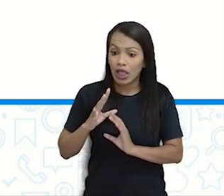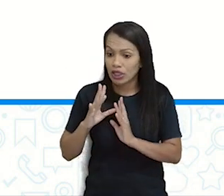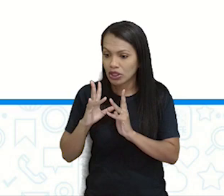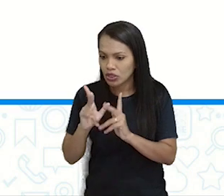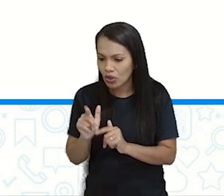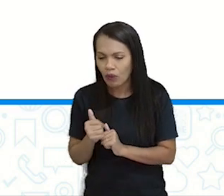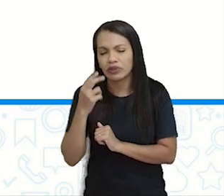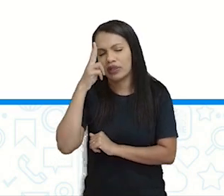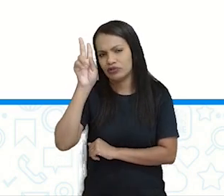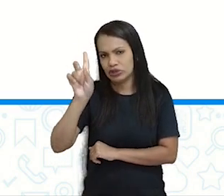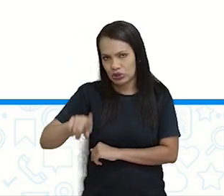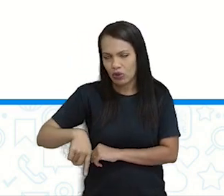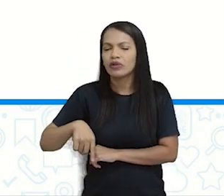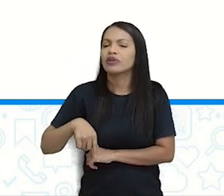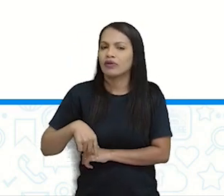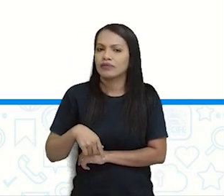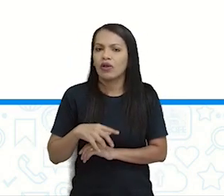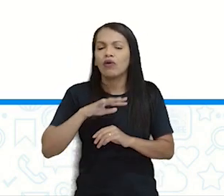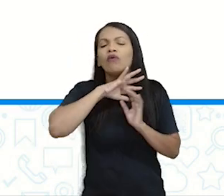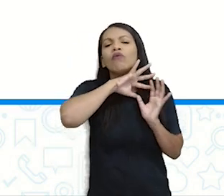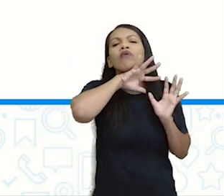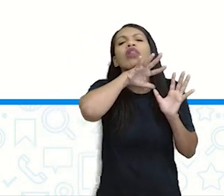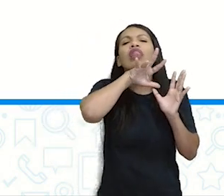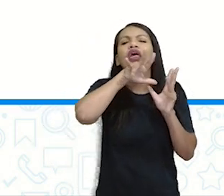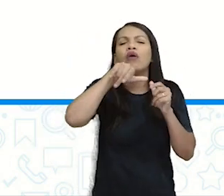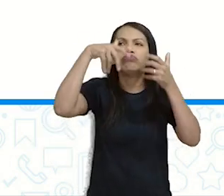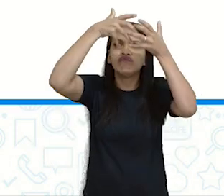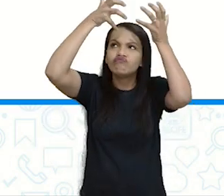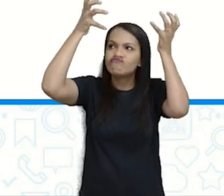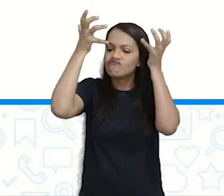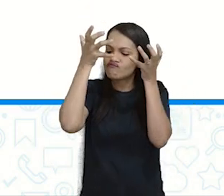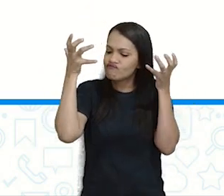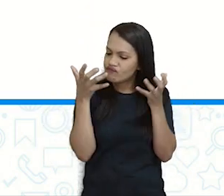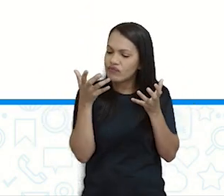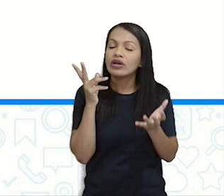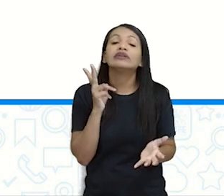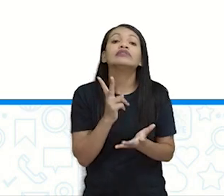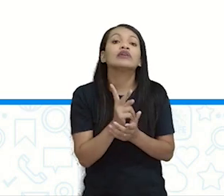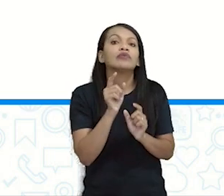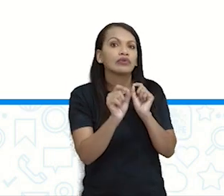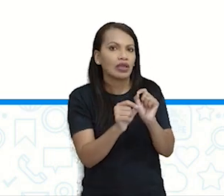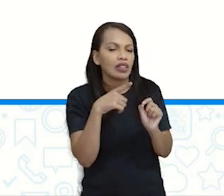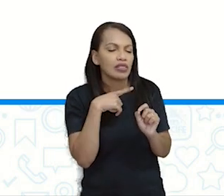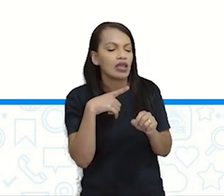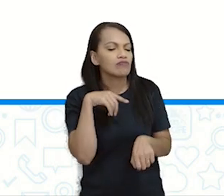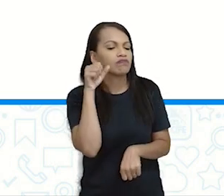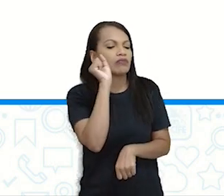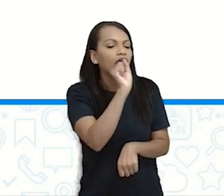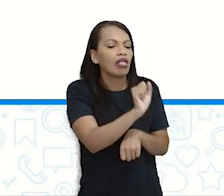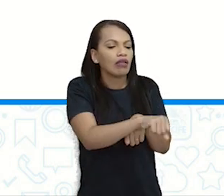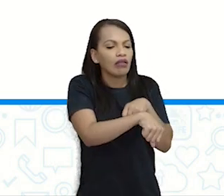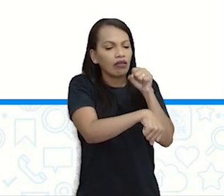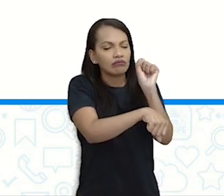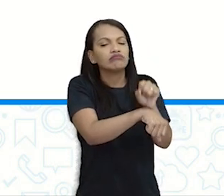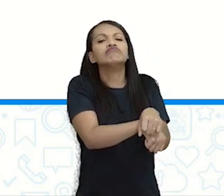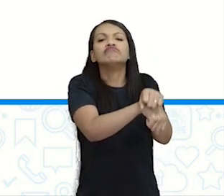raposa é sempre a esperta. E o leão sempre é o quê? Quem sabe? O leão sempre é o que tem a força, não é? É o rei